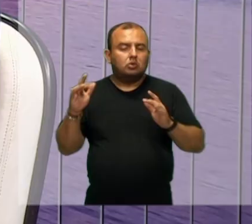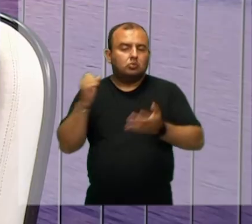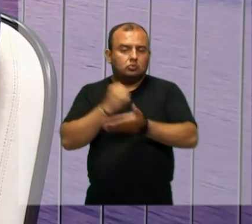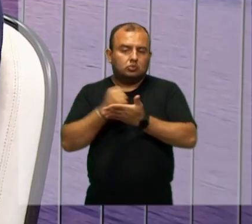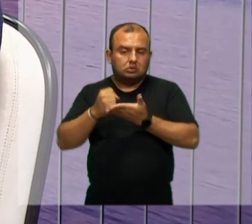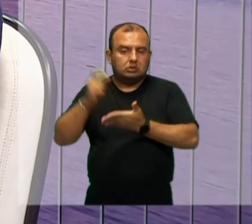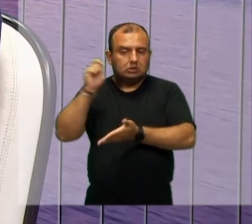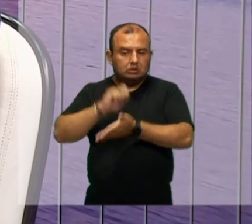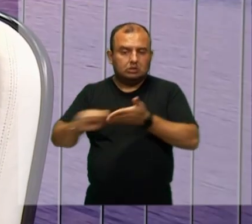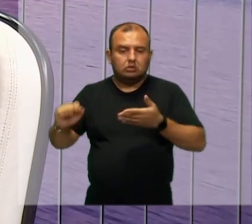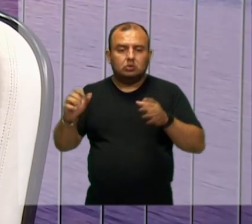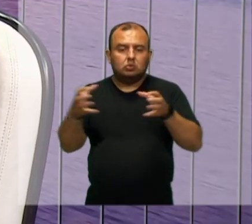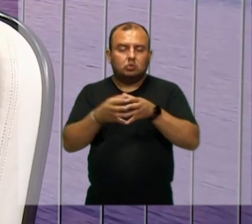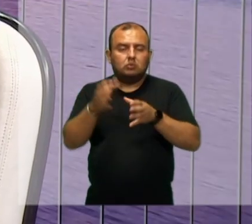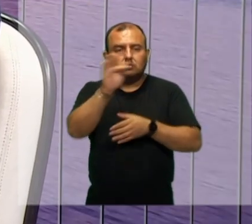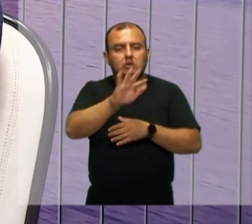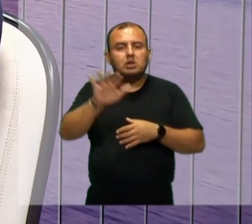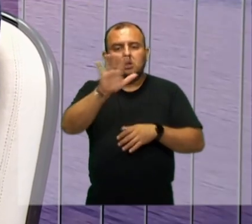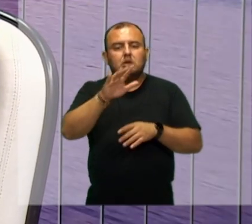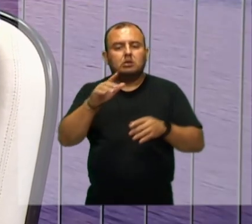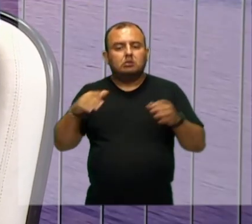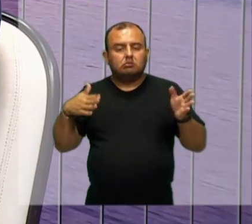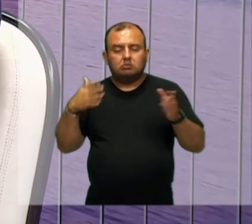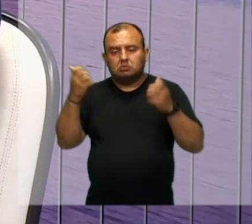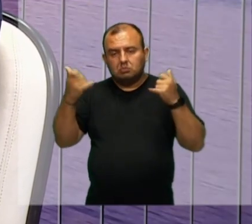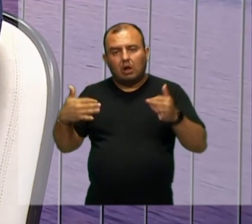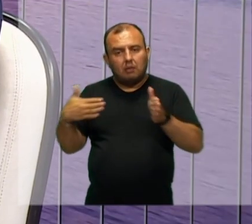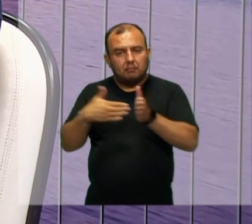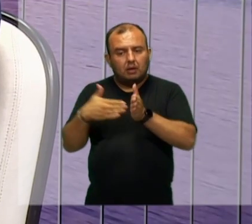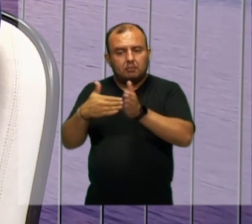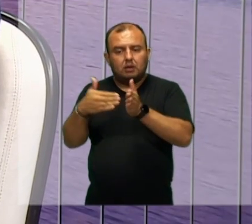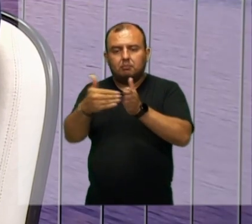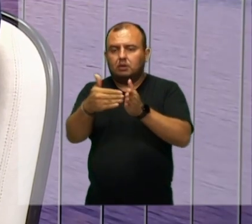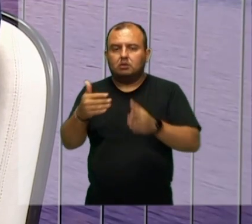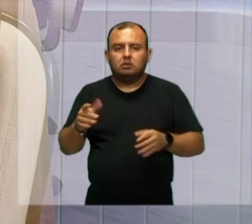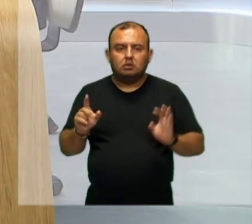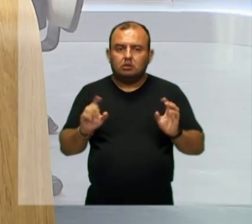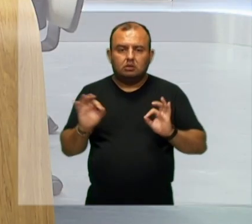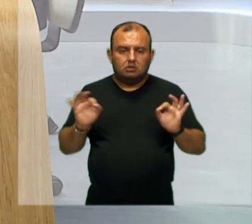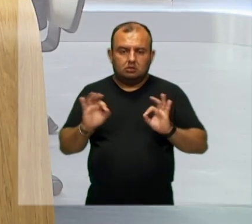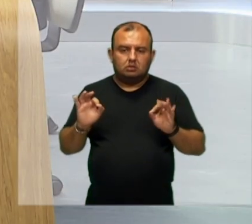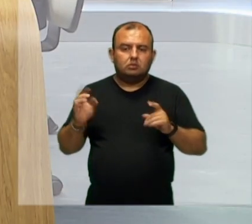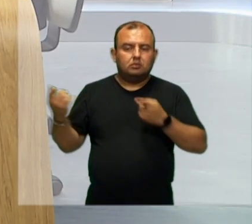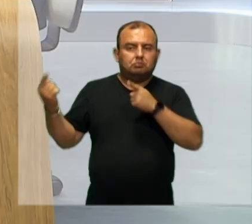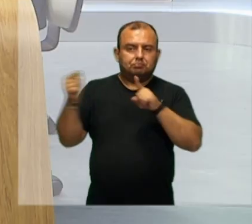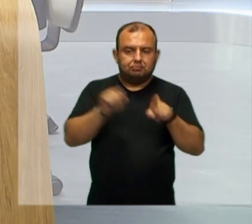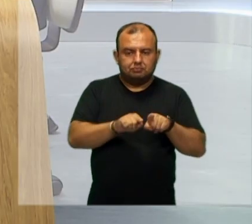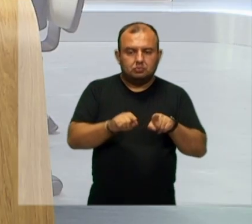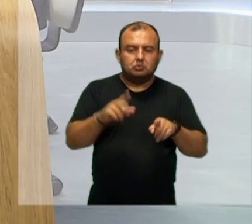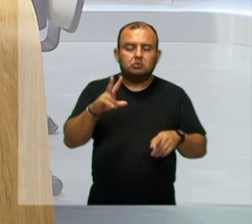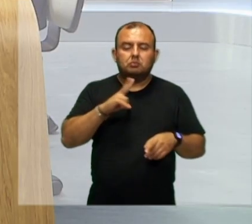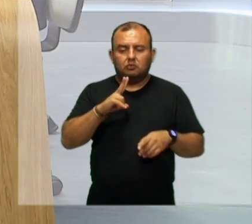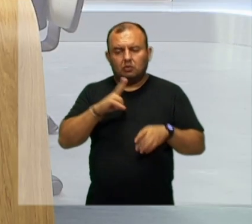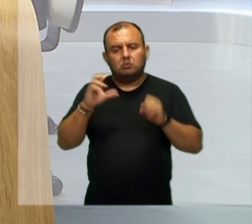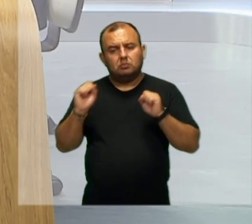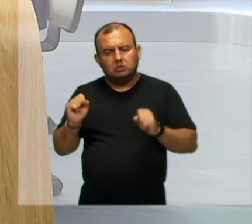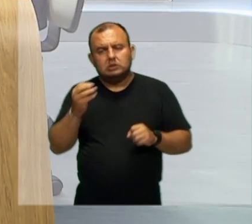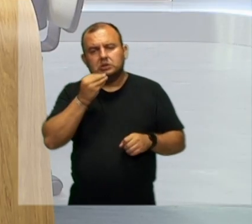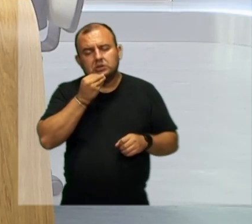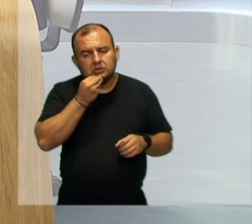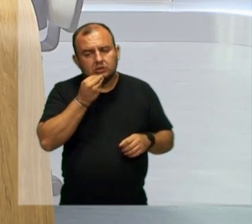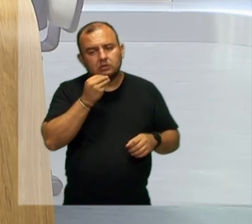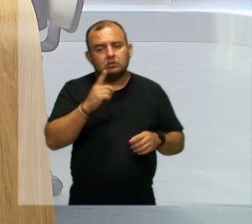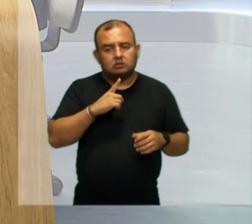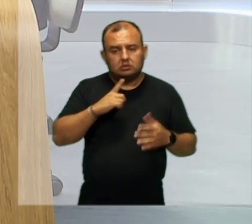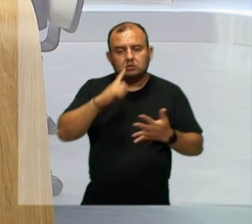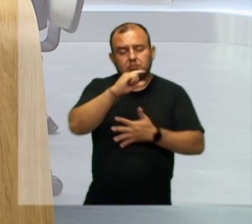nenhum dos entes federativos, ele te inibe de buscar um patrocínio. Patrocínios privados. É claro que existem